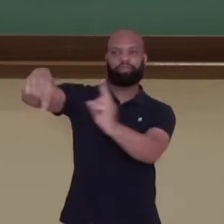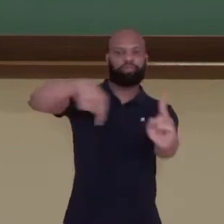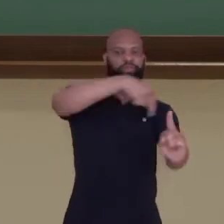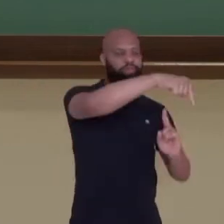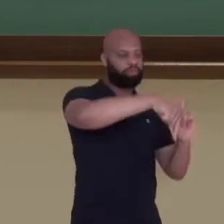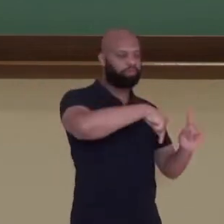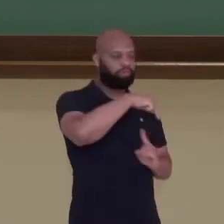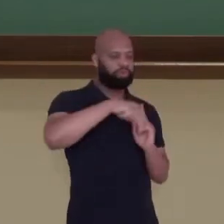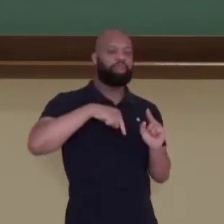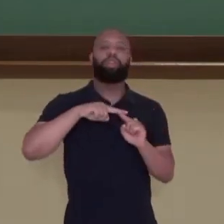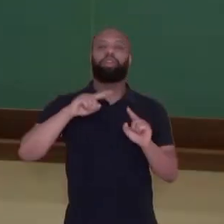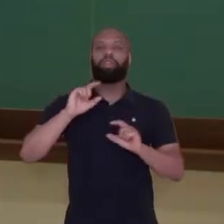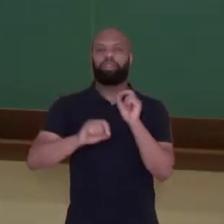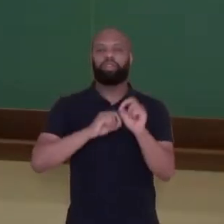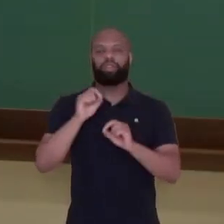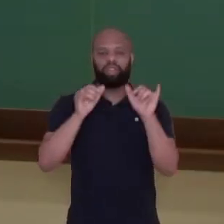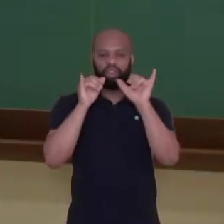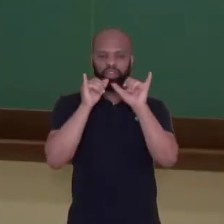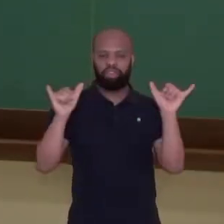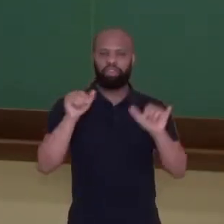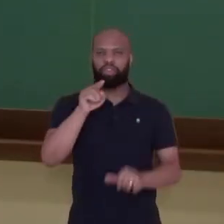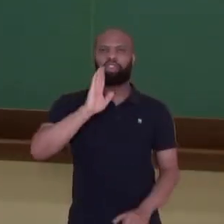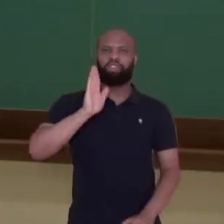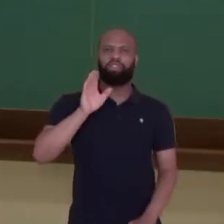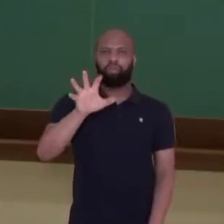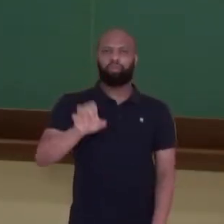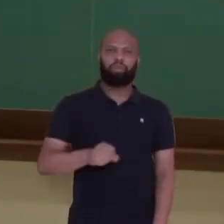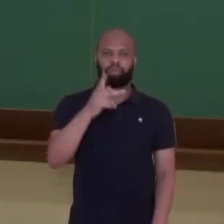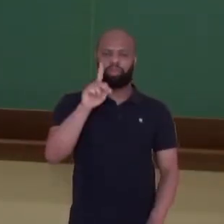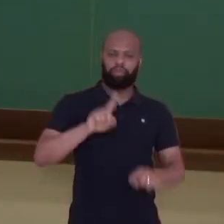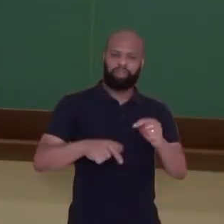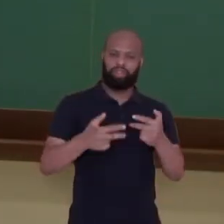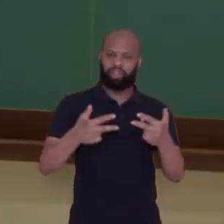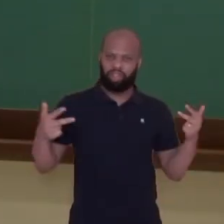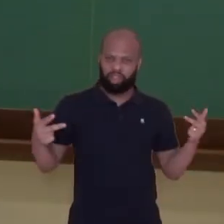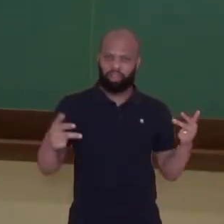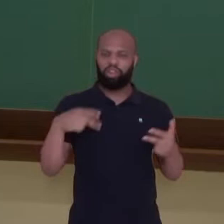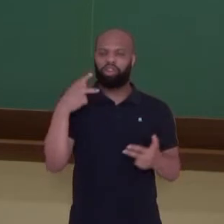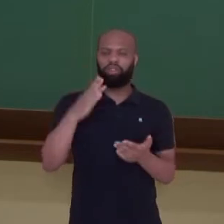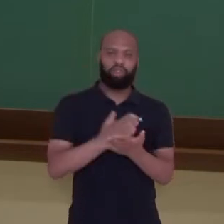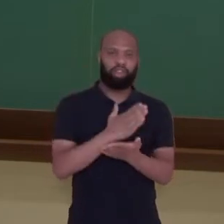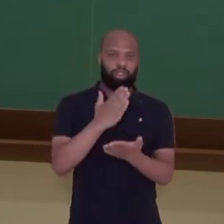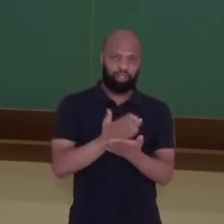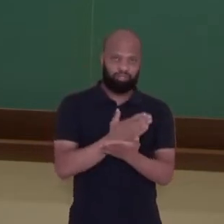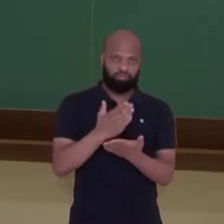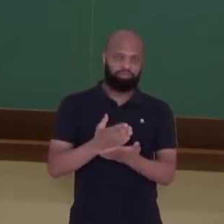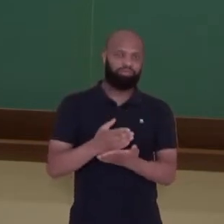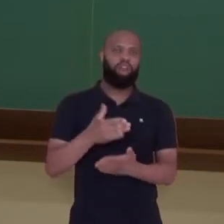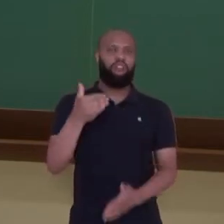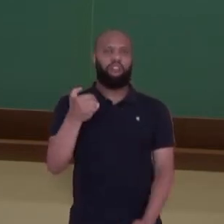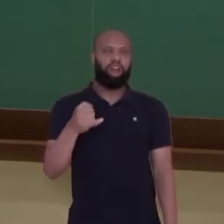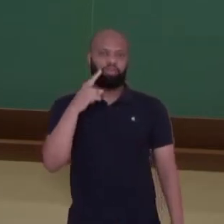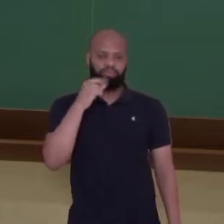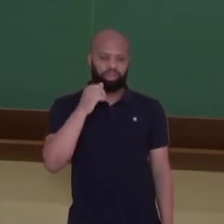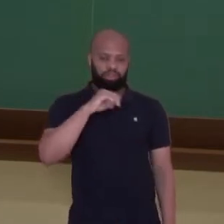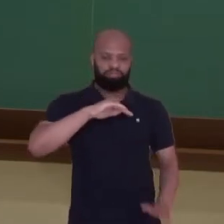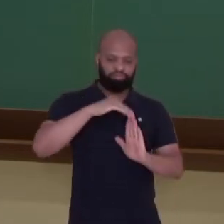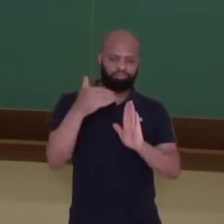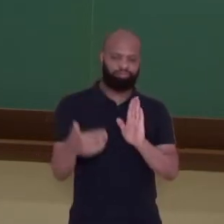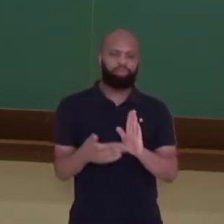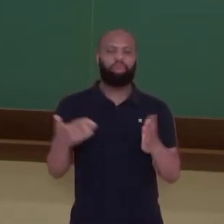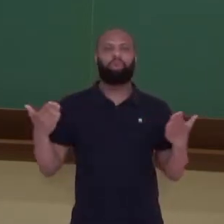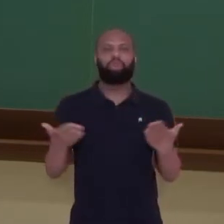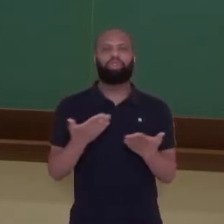eu tenho um recadinho para você. Cadê o seu material? Pegou o seu caderno? Pegou o seu penal? Super importante.